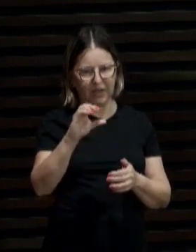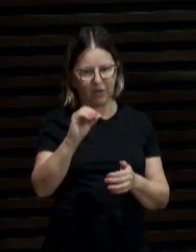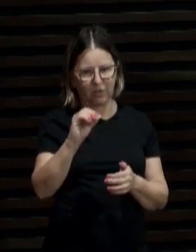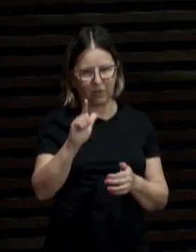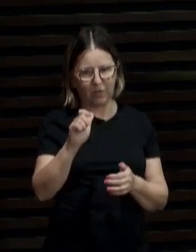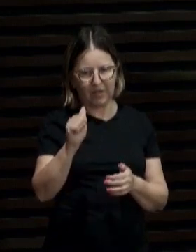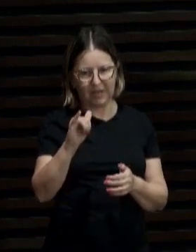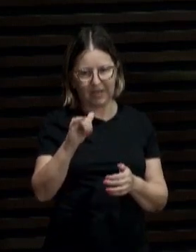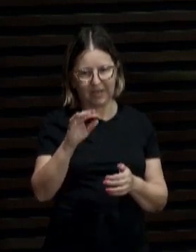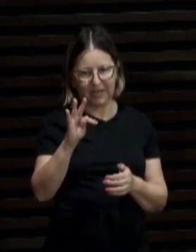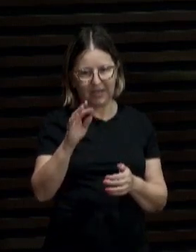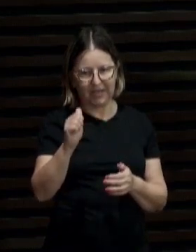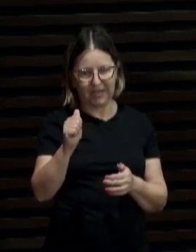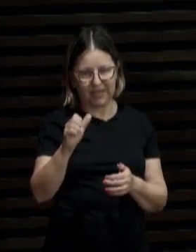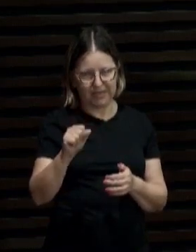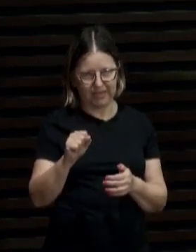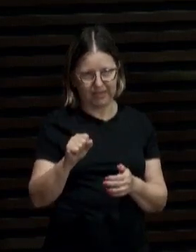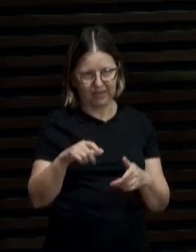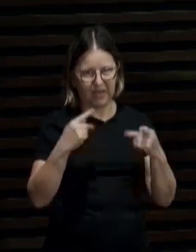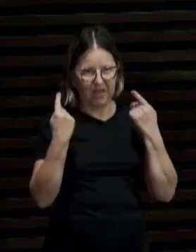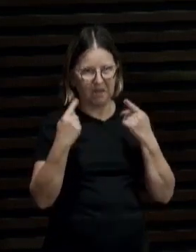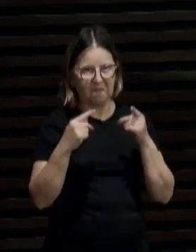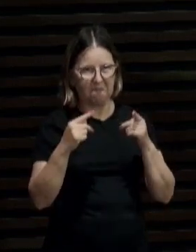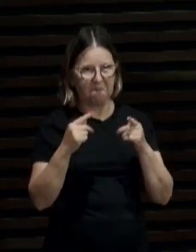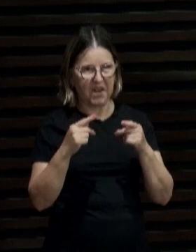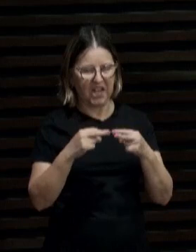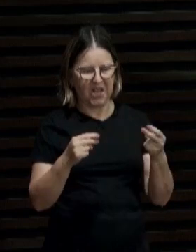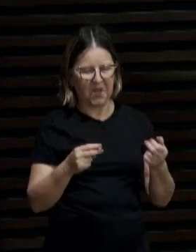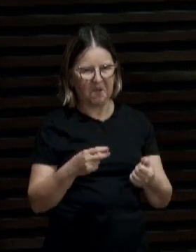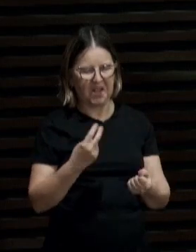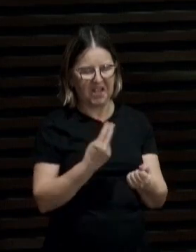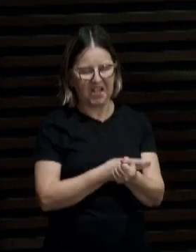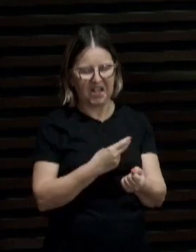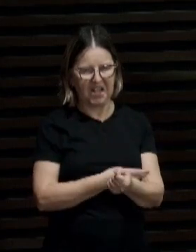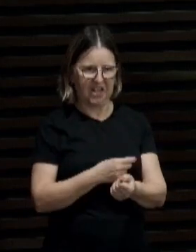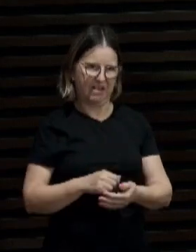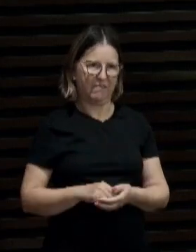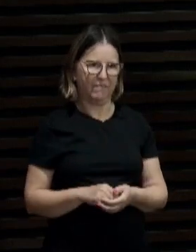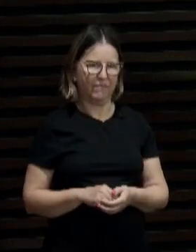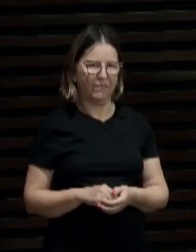gente, uma cabeça de teólogo, mas o coração